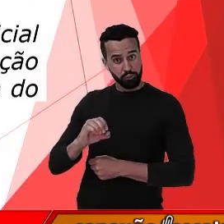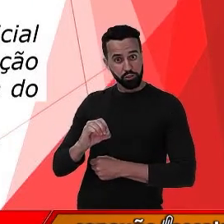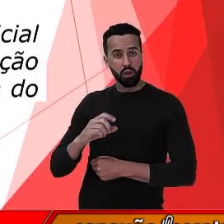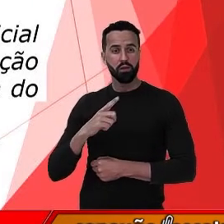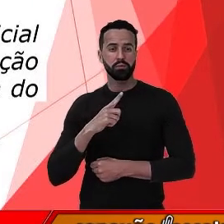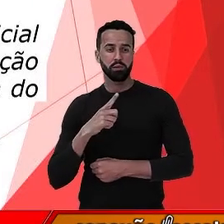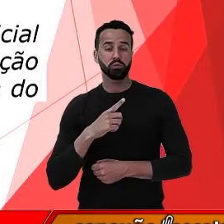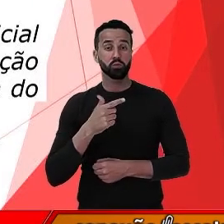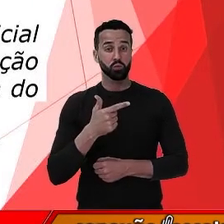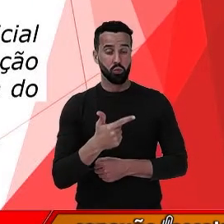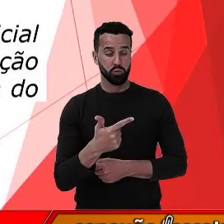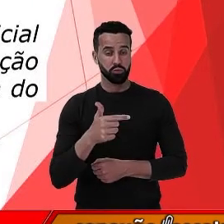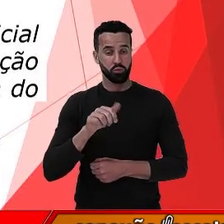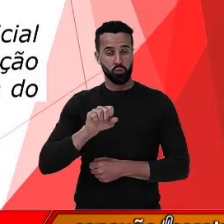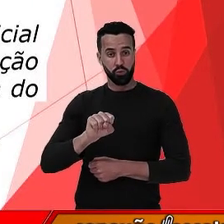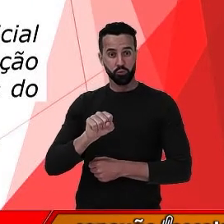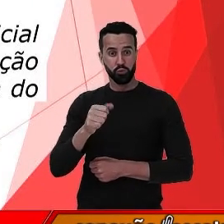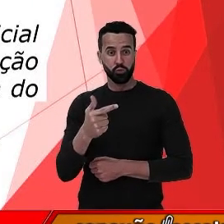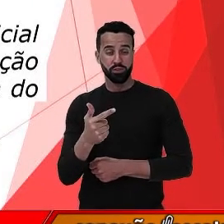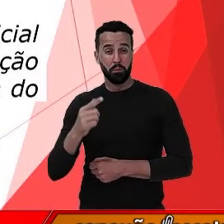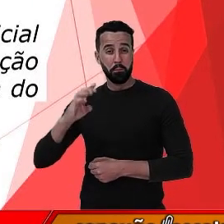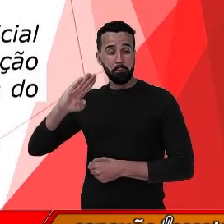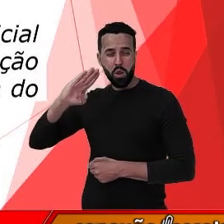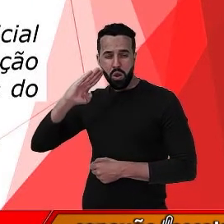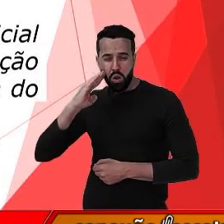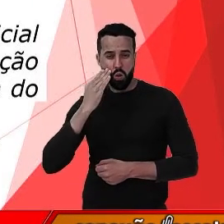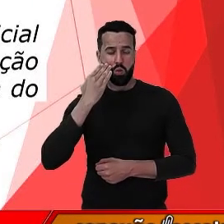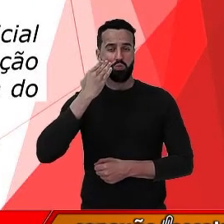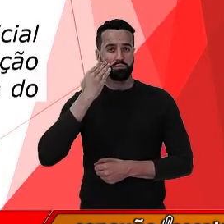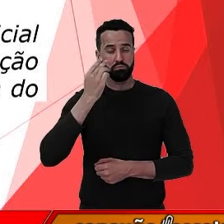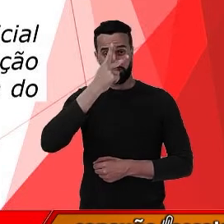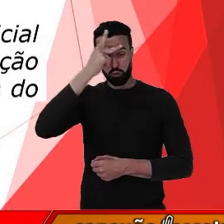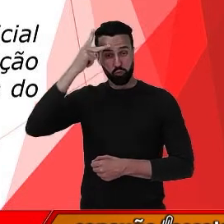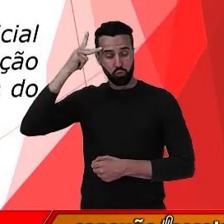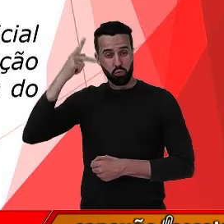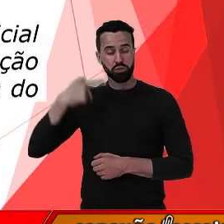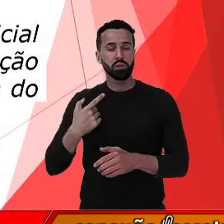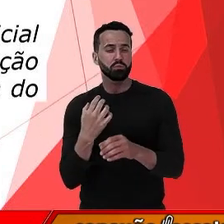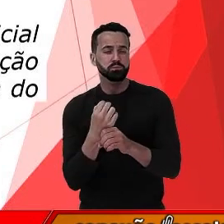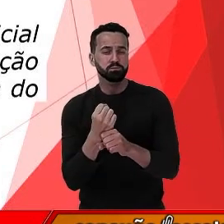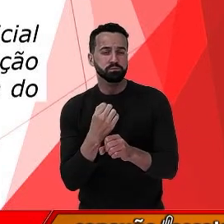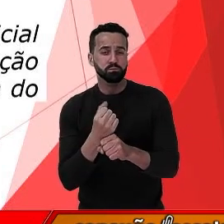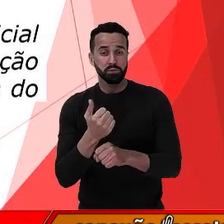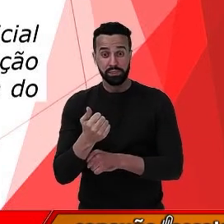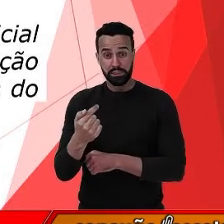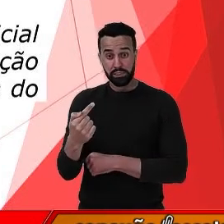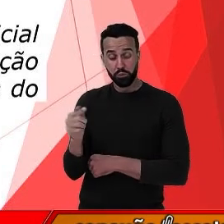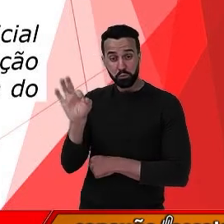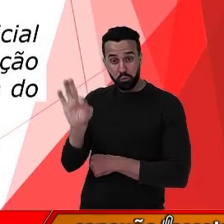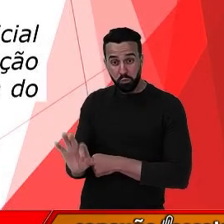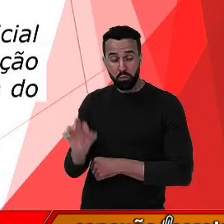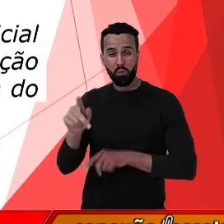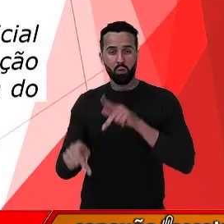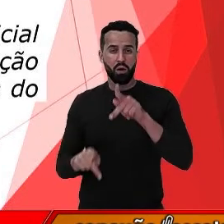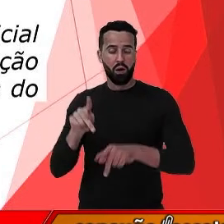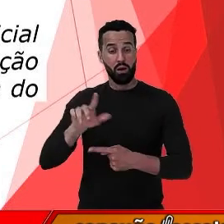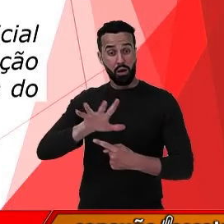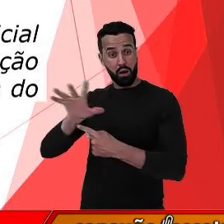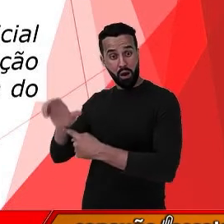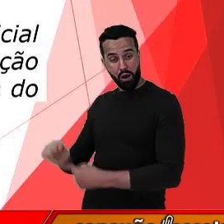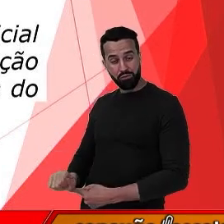282 milhões de pessoas, ou seja, 17% da população africana numa condição